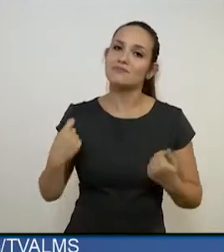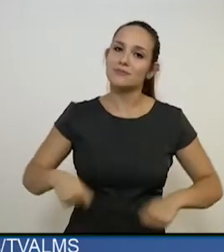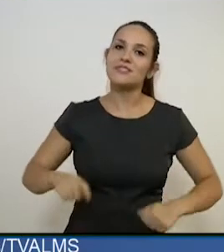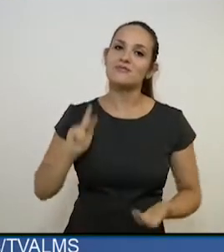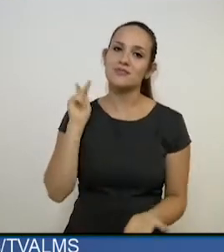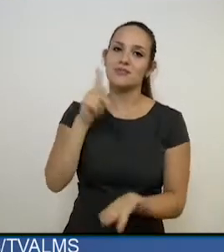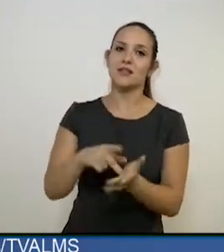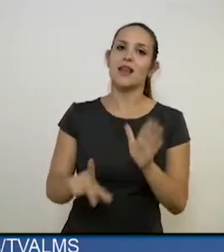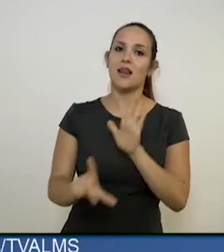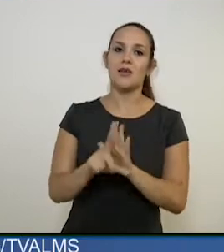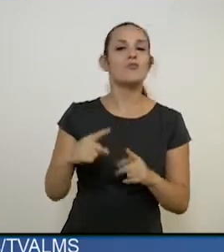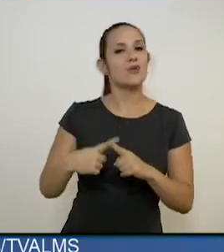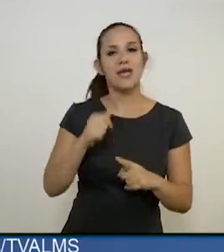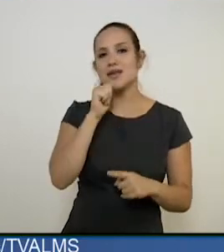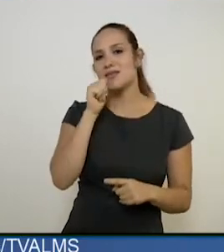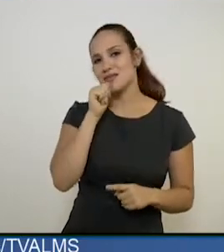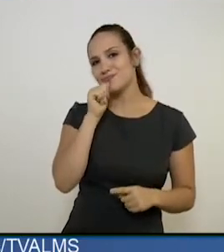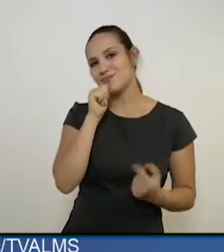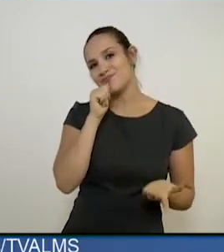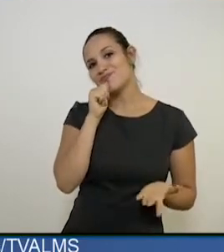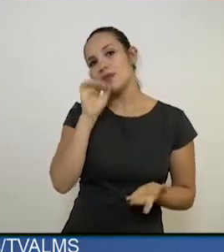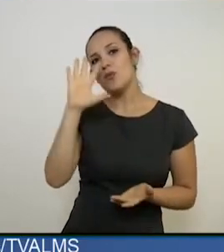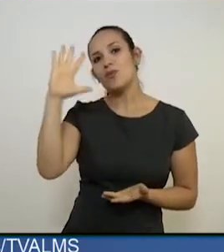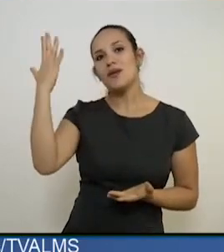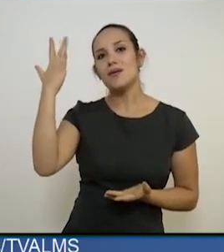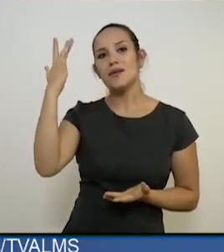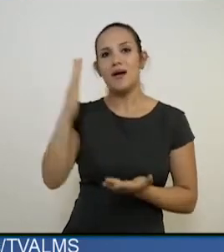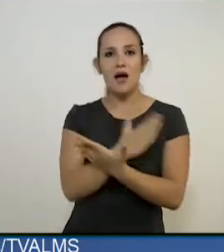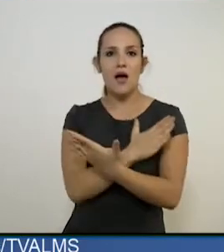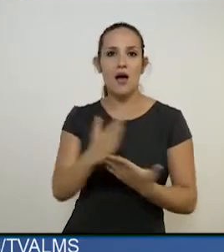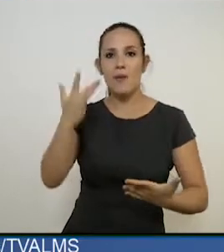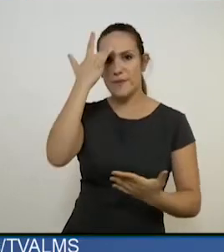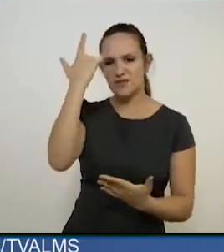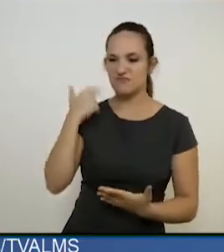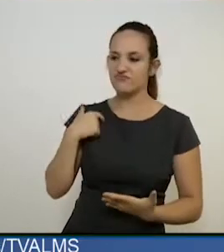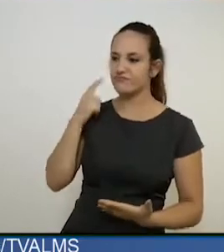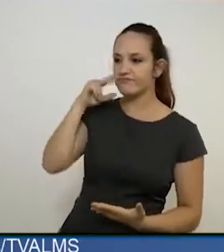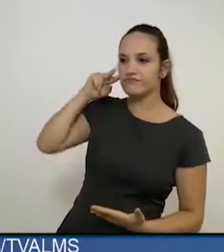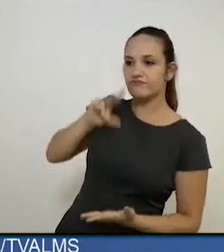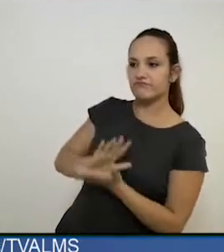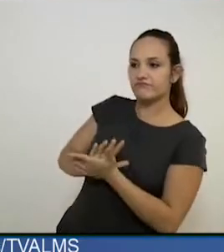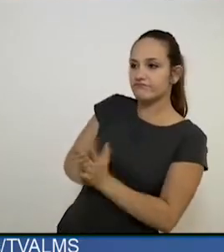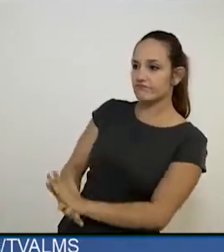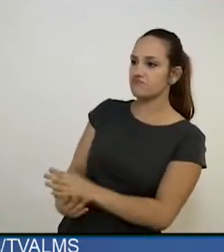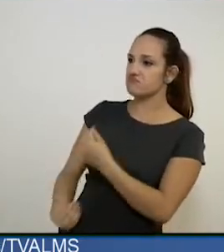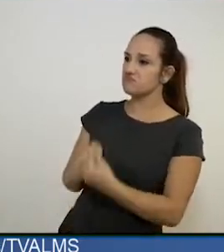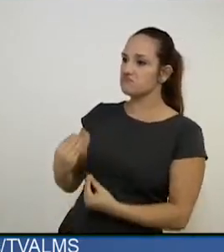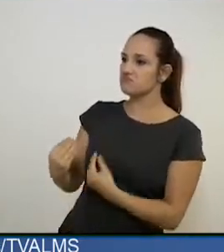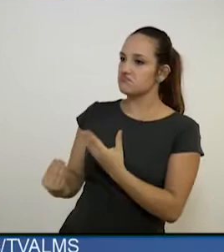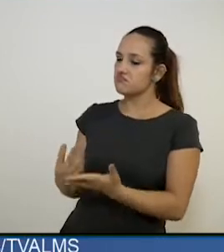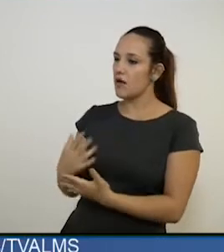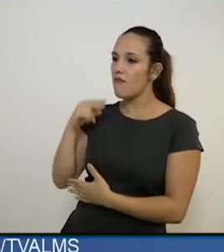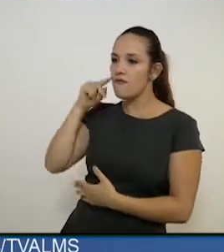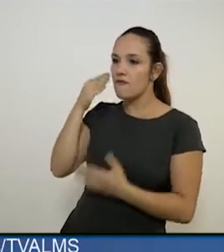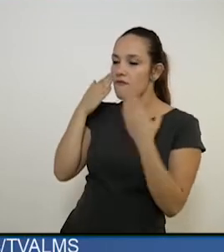precisamos, porque ainda existem pessoas que discriminam esse ato de amor à